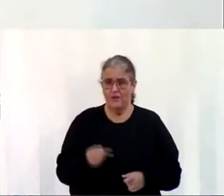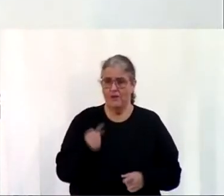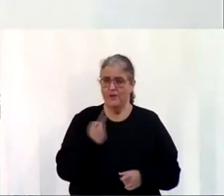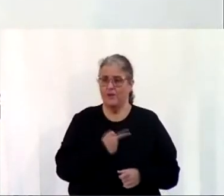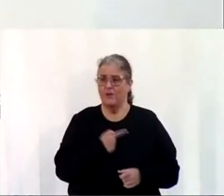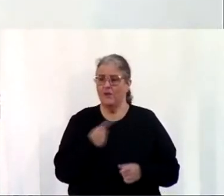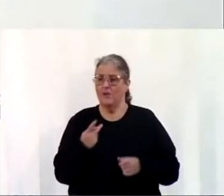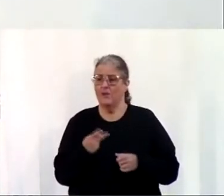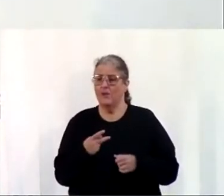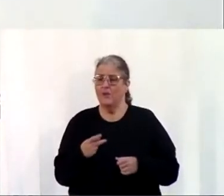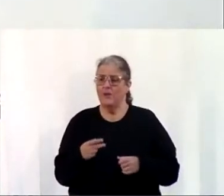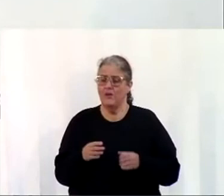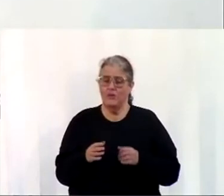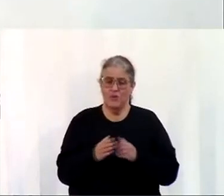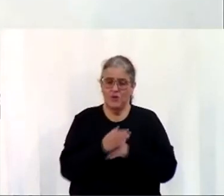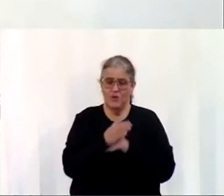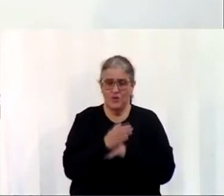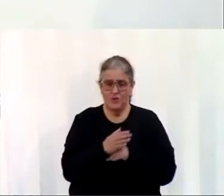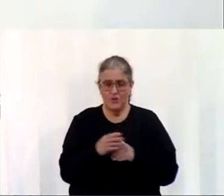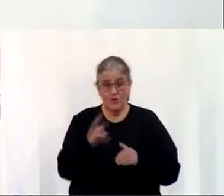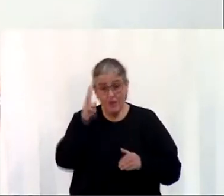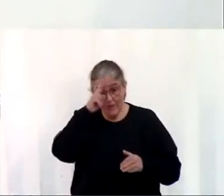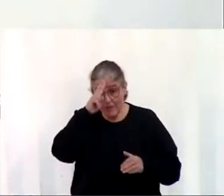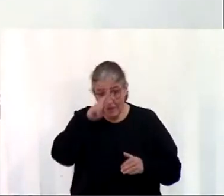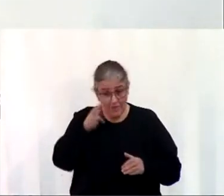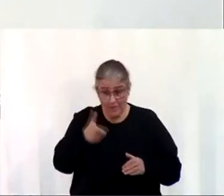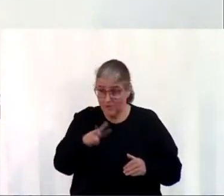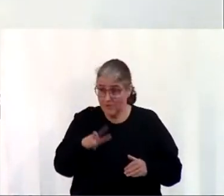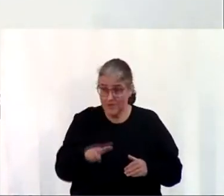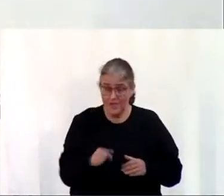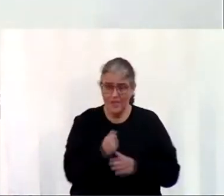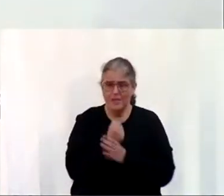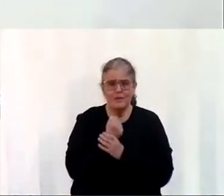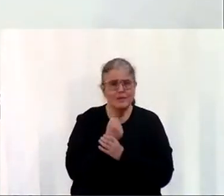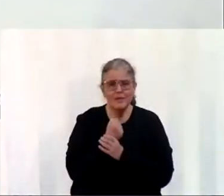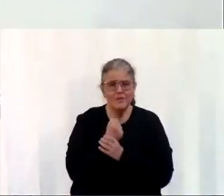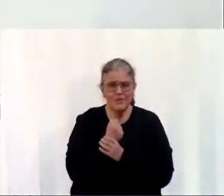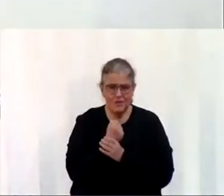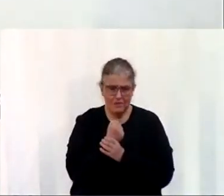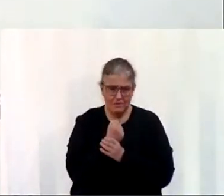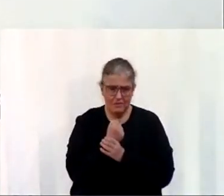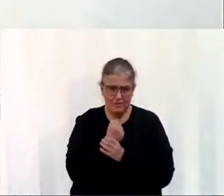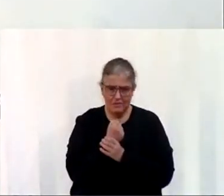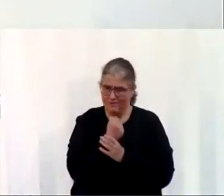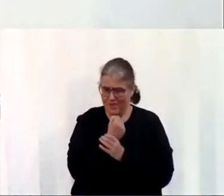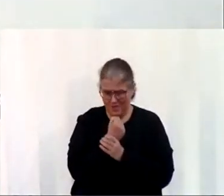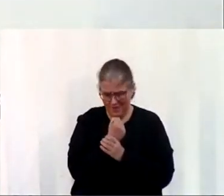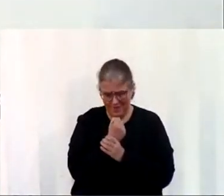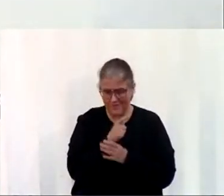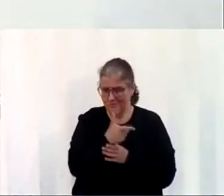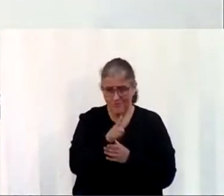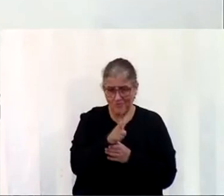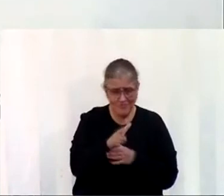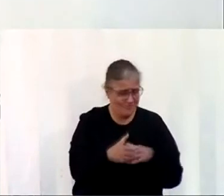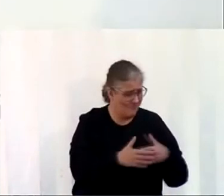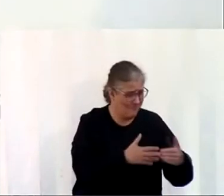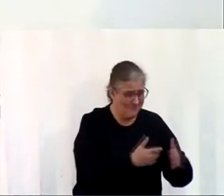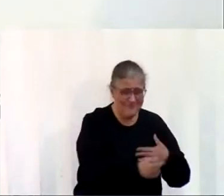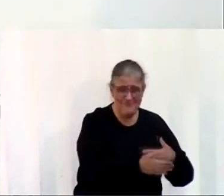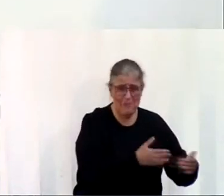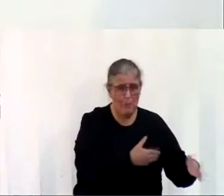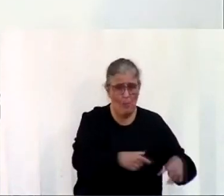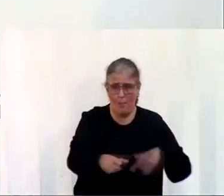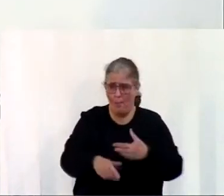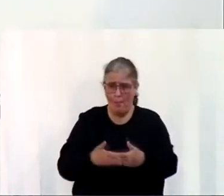responder. Lembremos que não existe segurança duradoura nenhuma em qualquer coisa fora de Deus. Esse foi o erro de